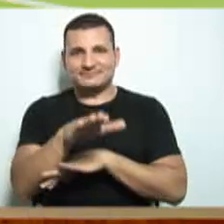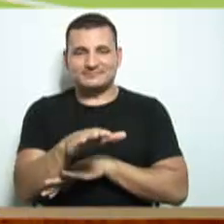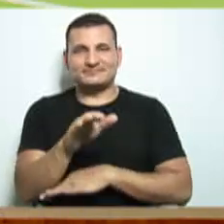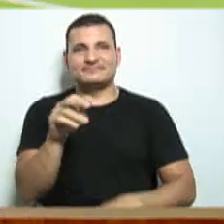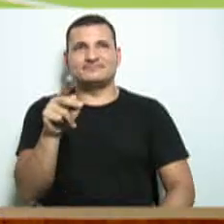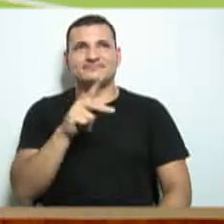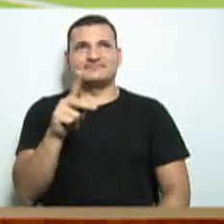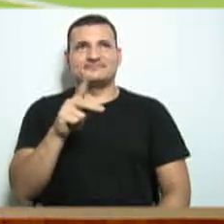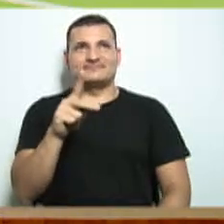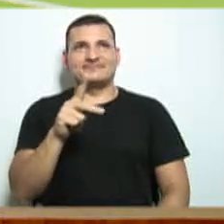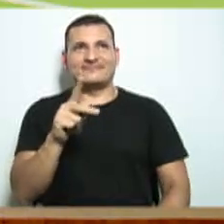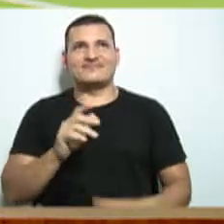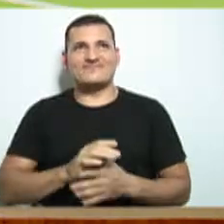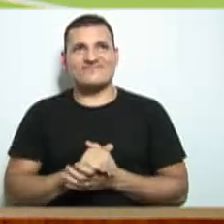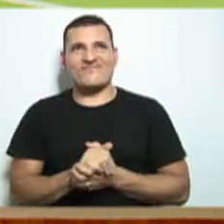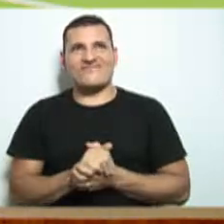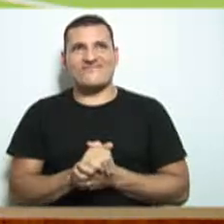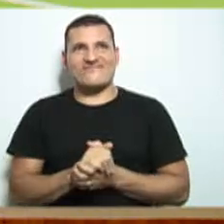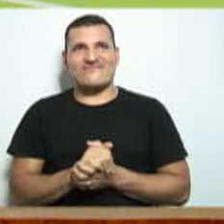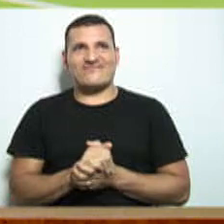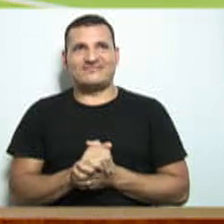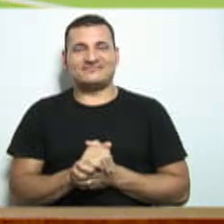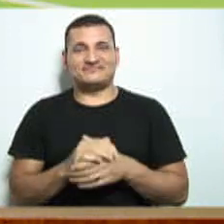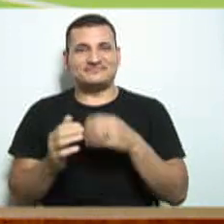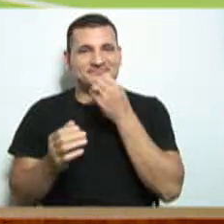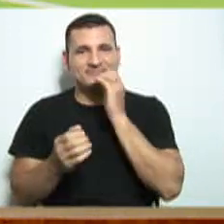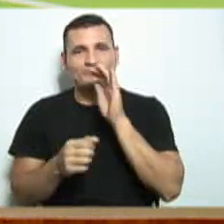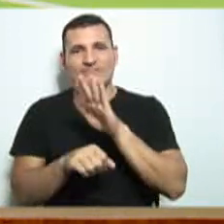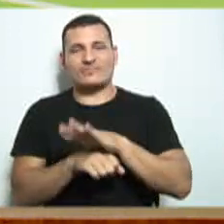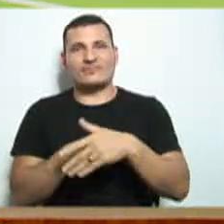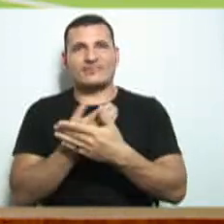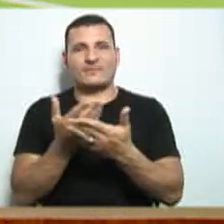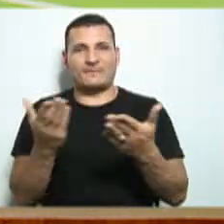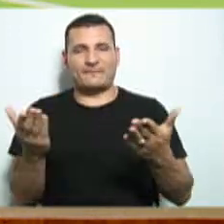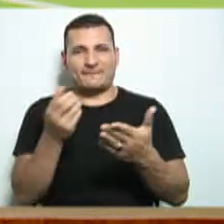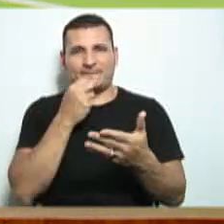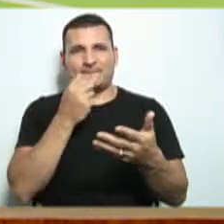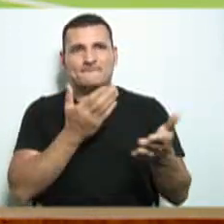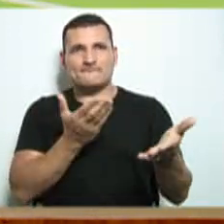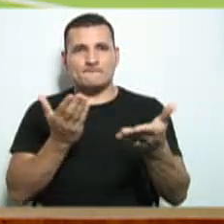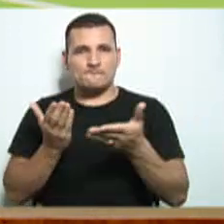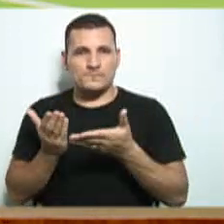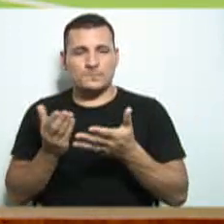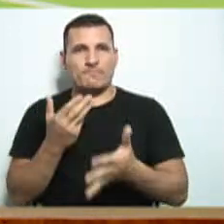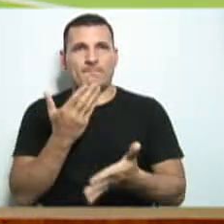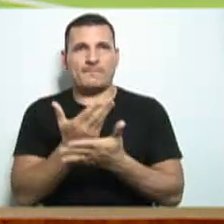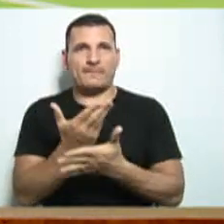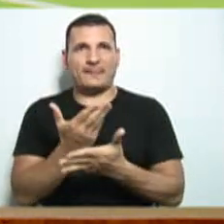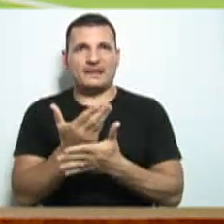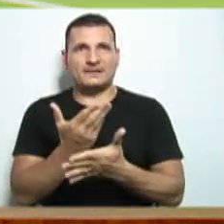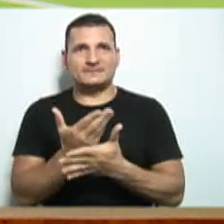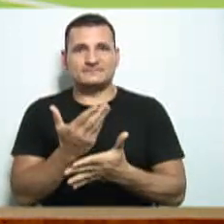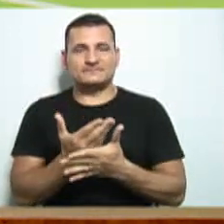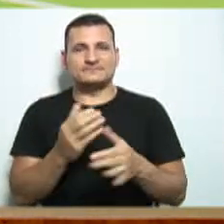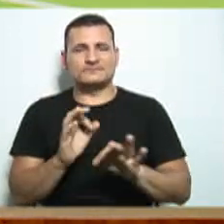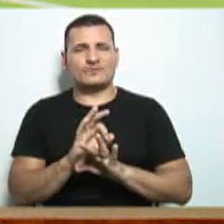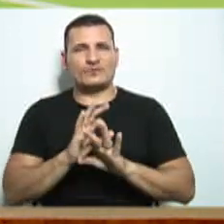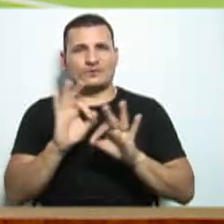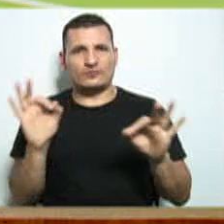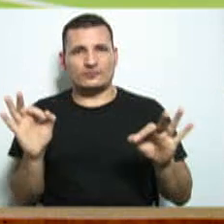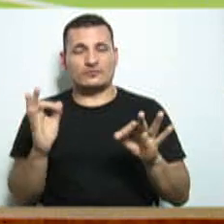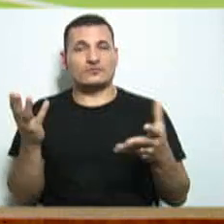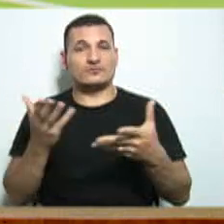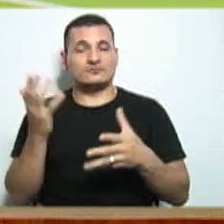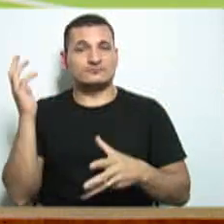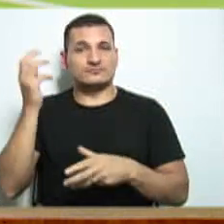professor Alberto, ilustre. Boa tarde a todos, seja bem-vindo a essa aula ótima que iremos